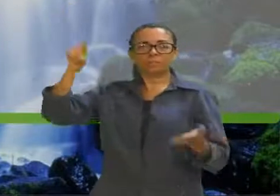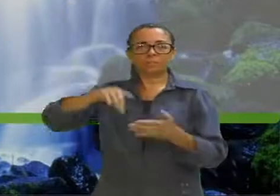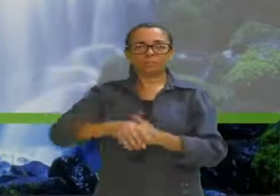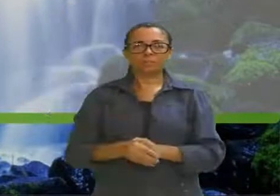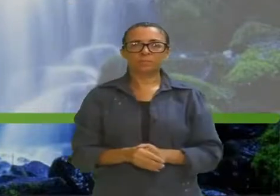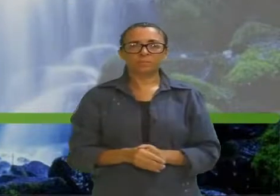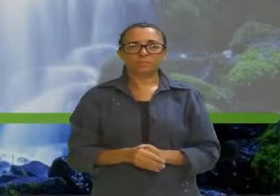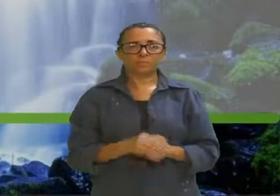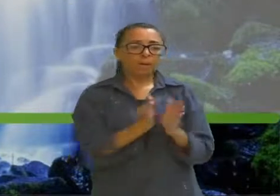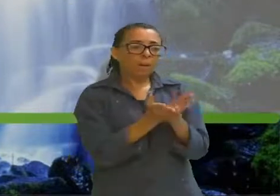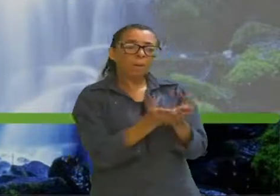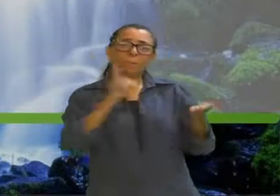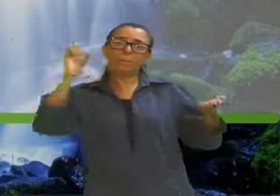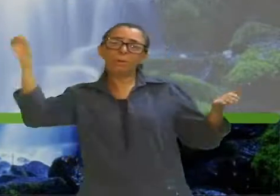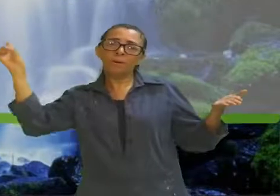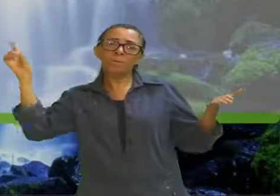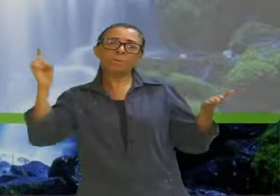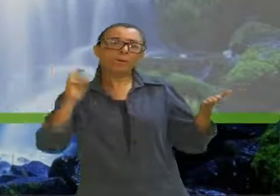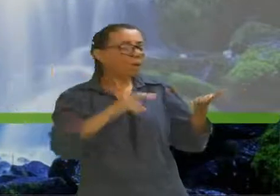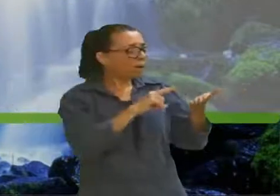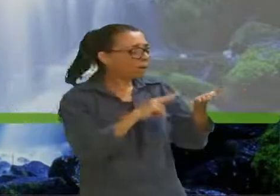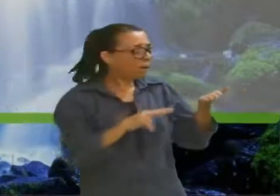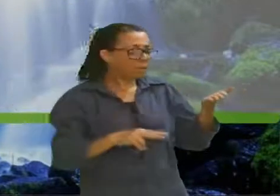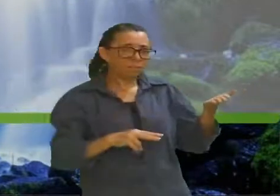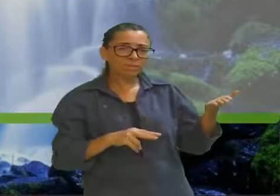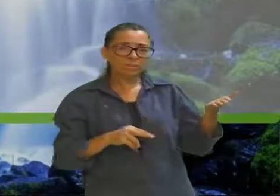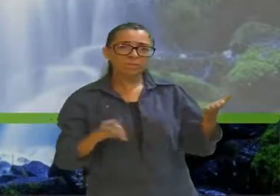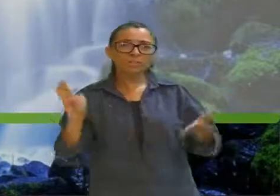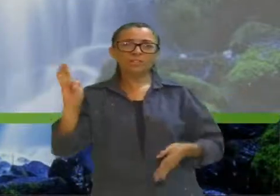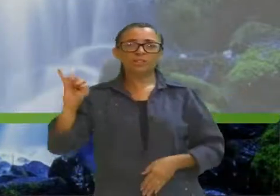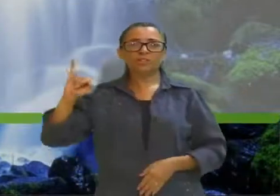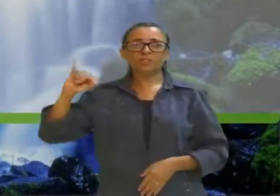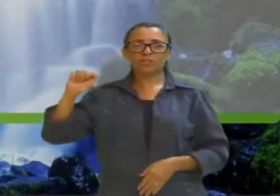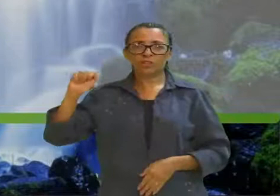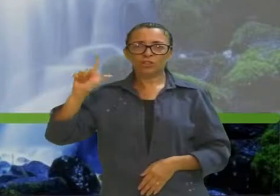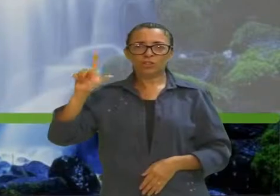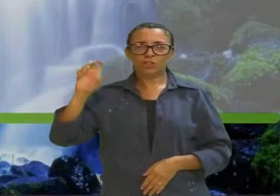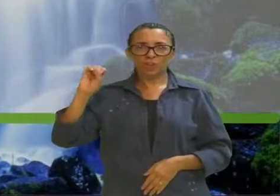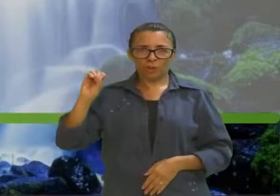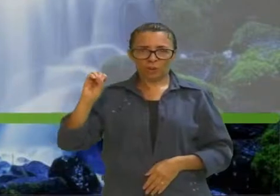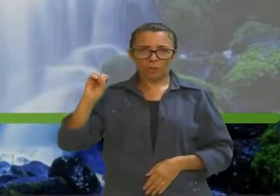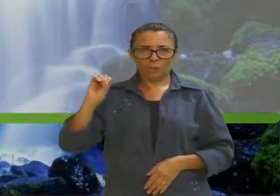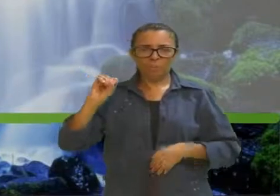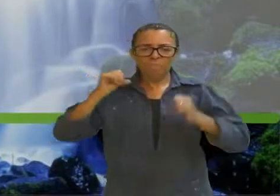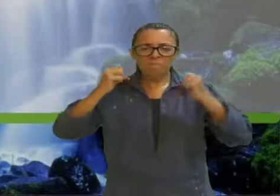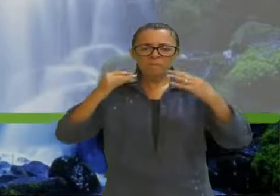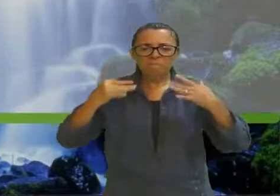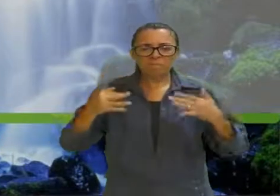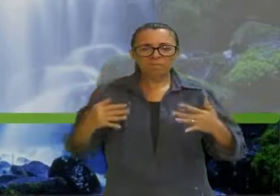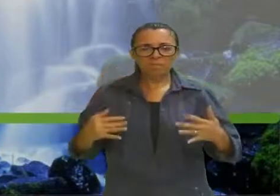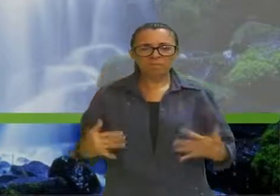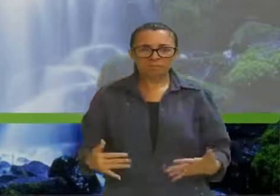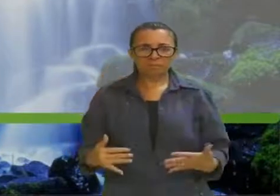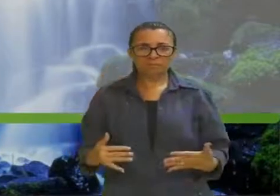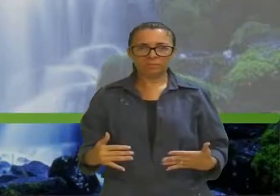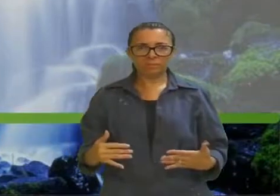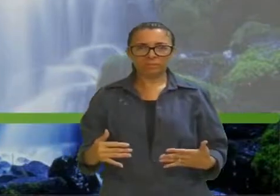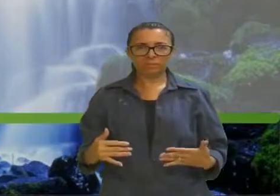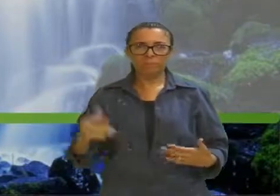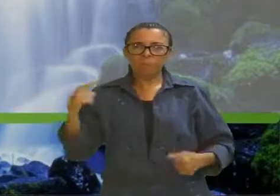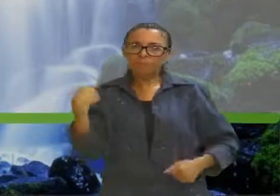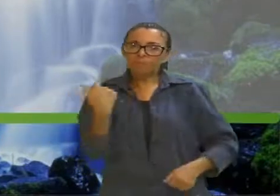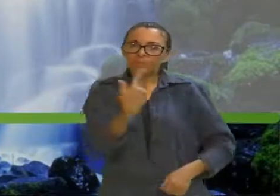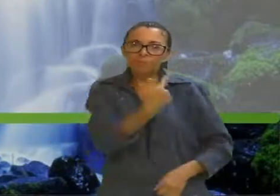obras. Ele está dizendo, o Tiago, que nós temos que, pela nossa fé, cumprir